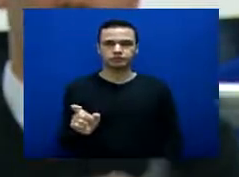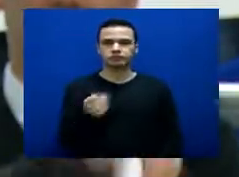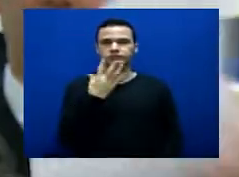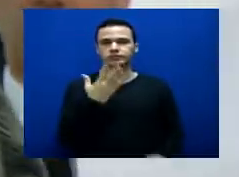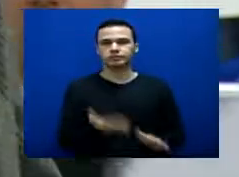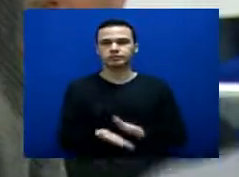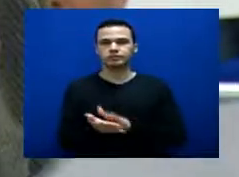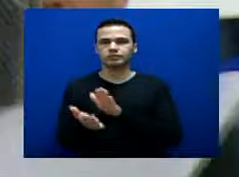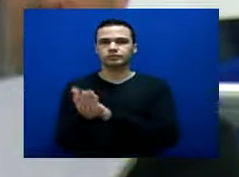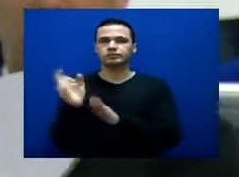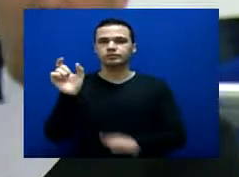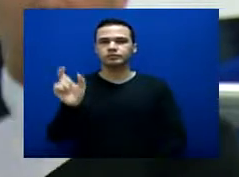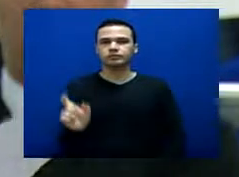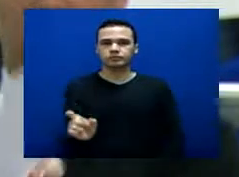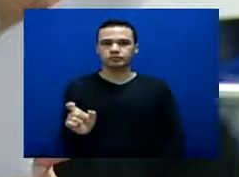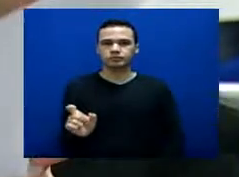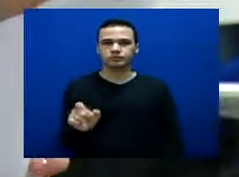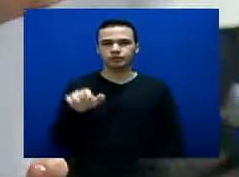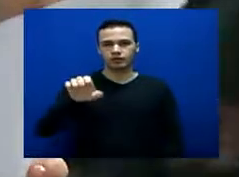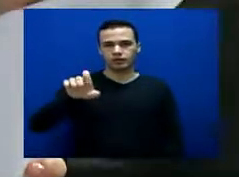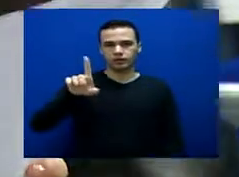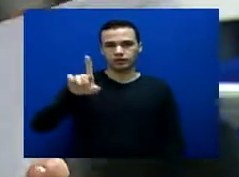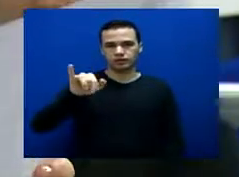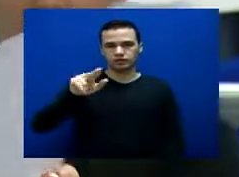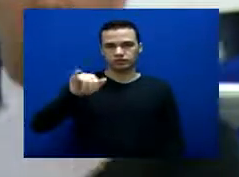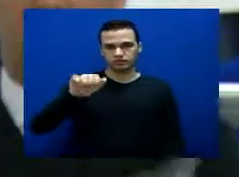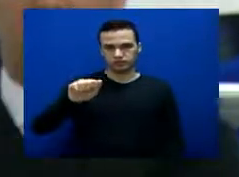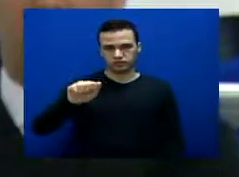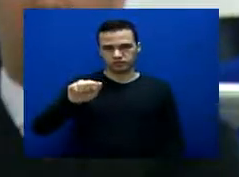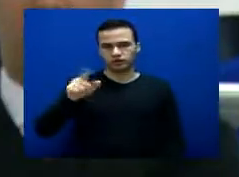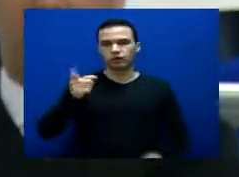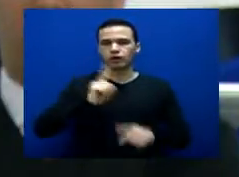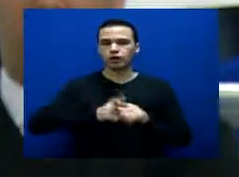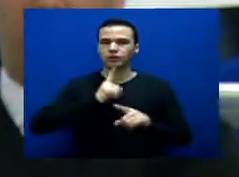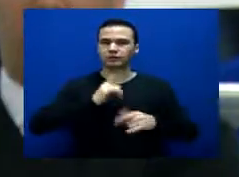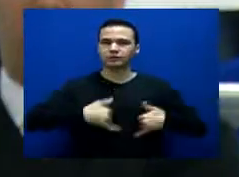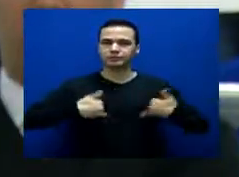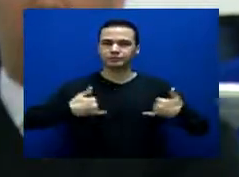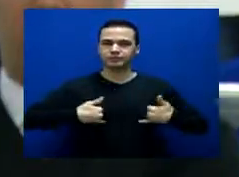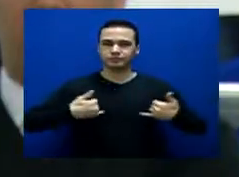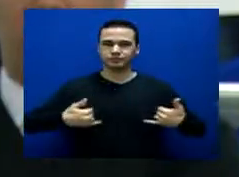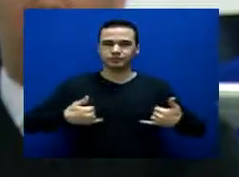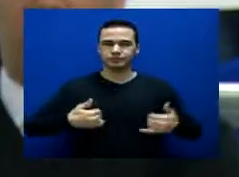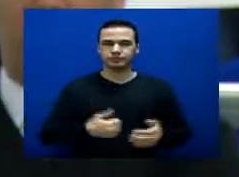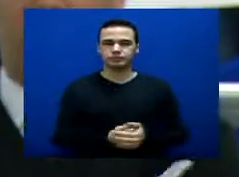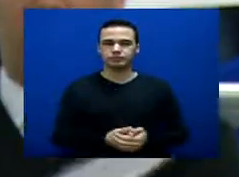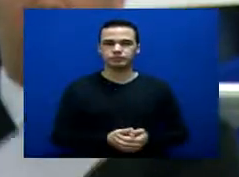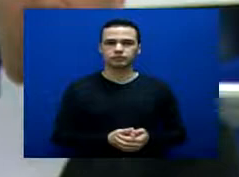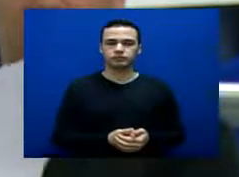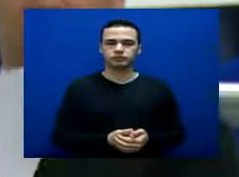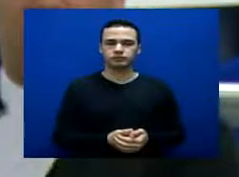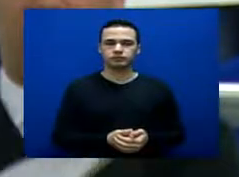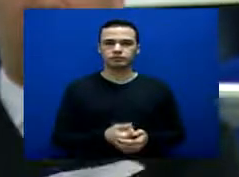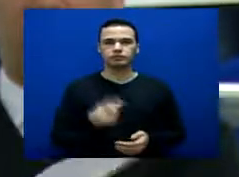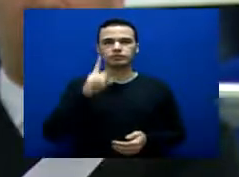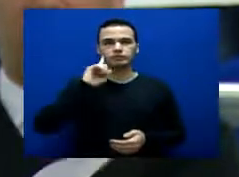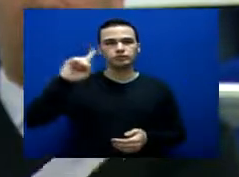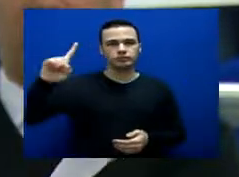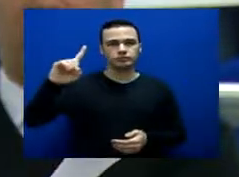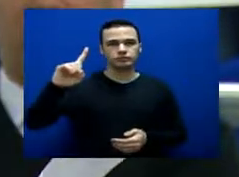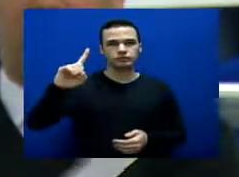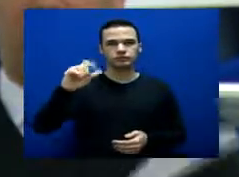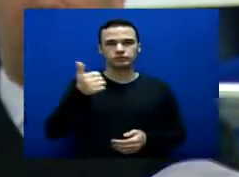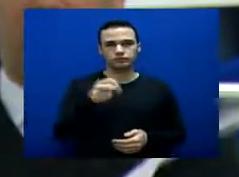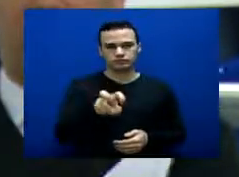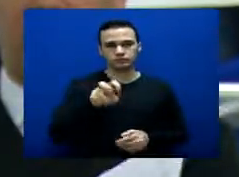Votos de congratulações a Edna da Silva Dantas pela sua passagem aí da data natalícia, comemorada no